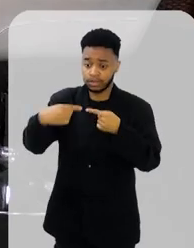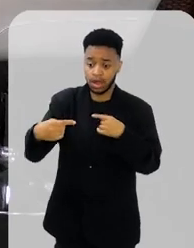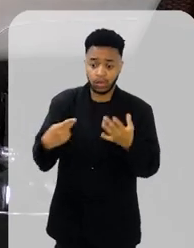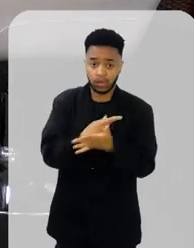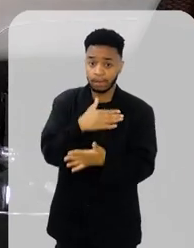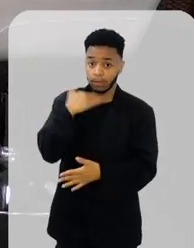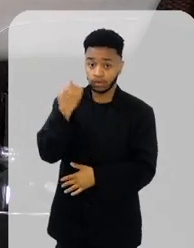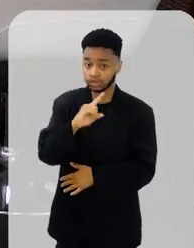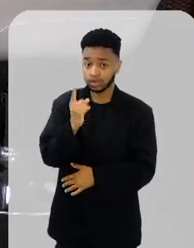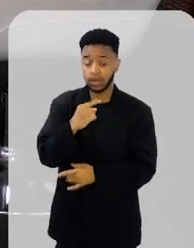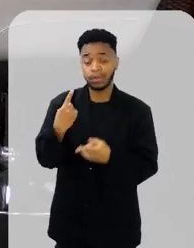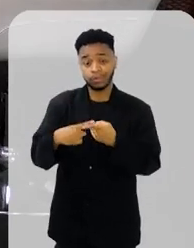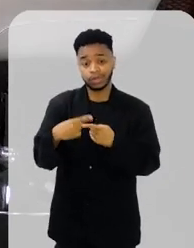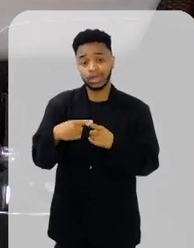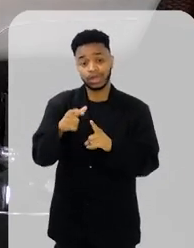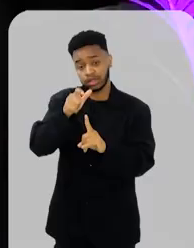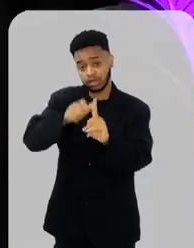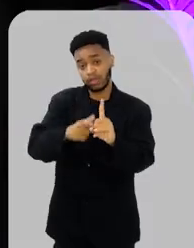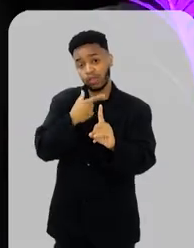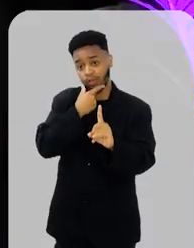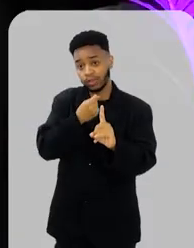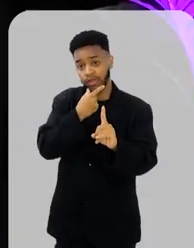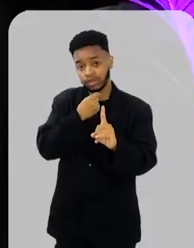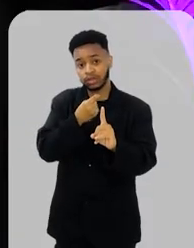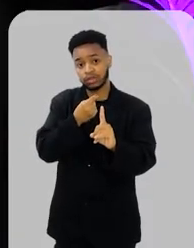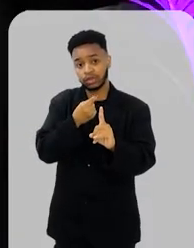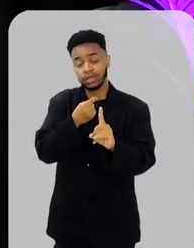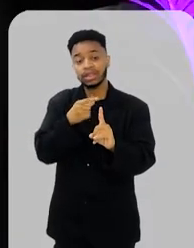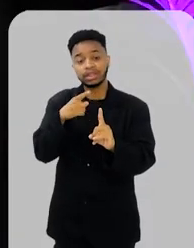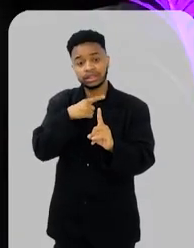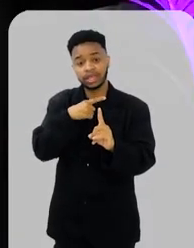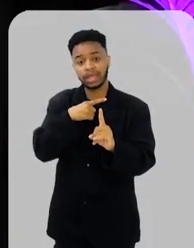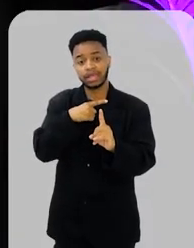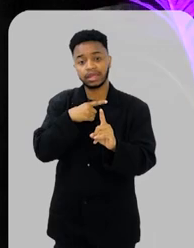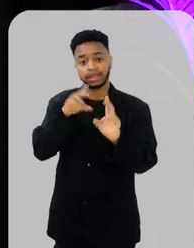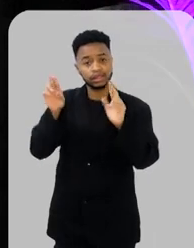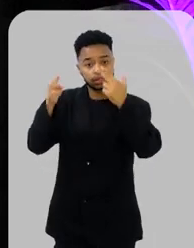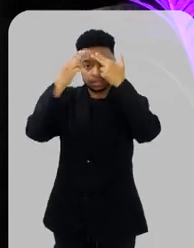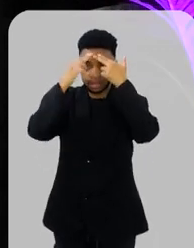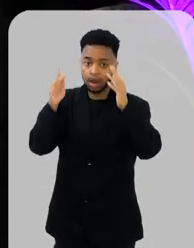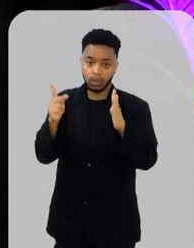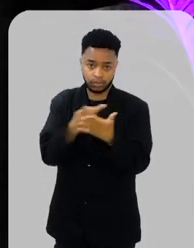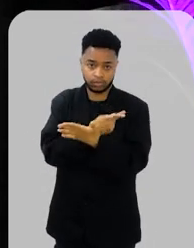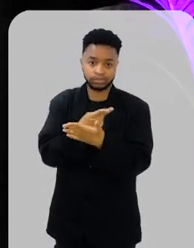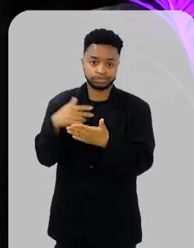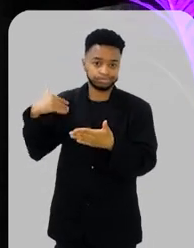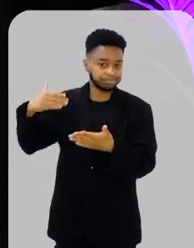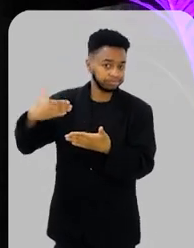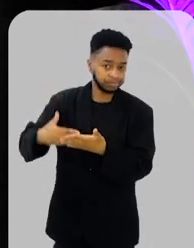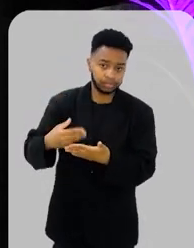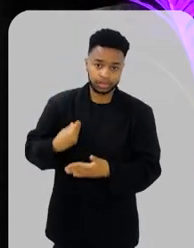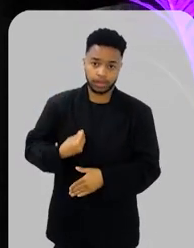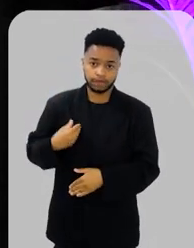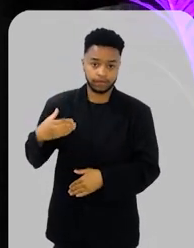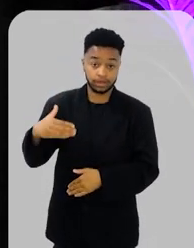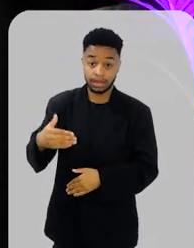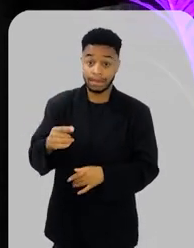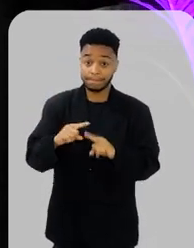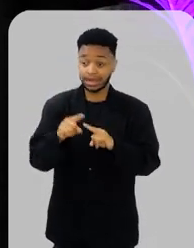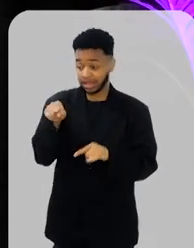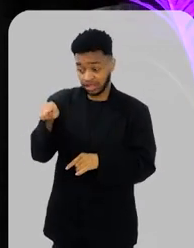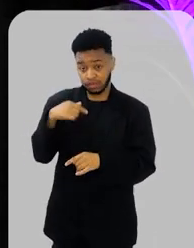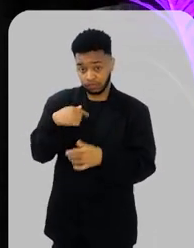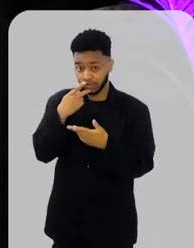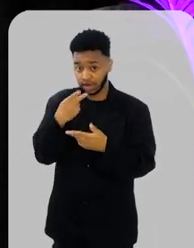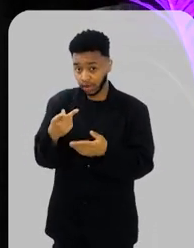à letalidade, né? Um menino desse, ele vai certamente ter um abalo emocional que vai acompanhar. E o que é mais triste é que